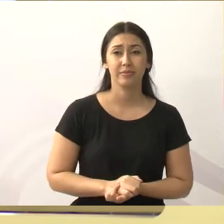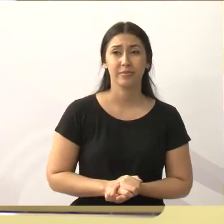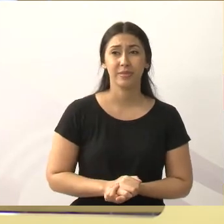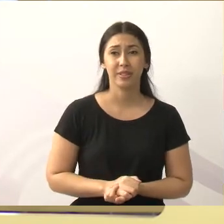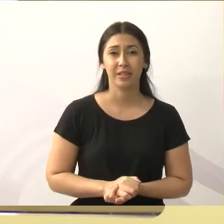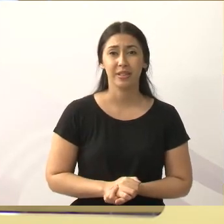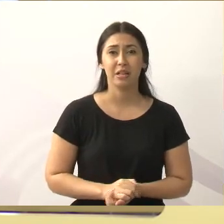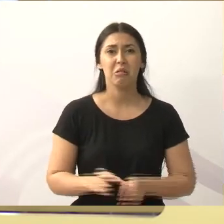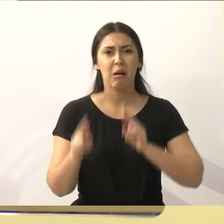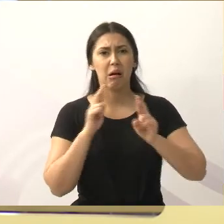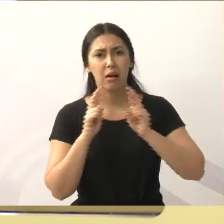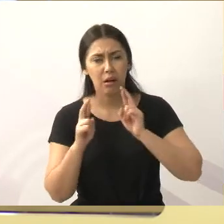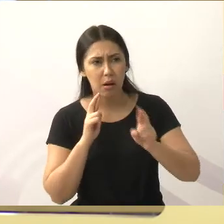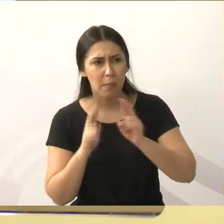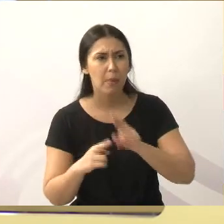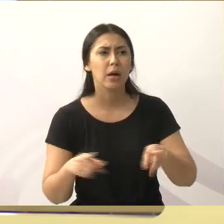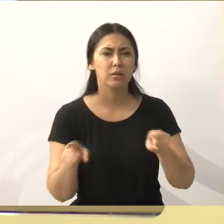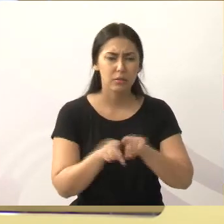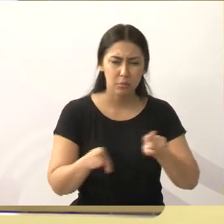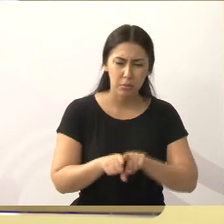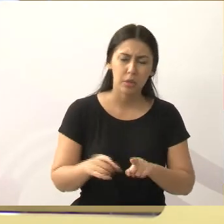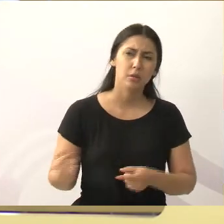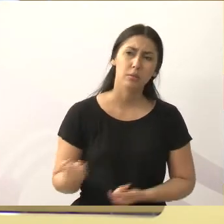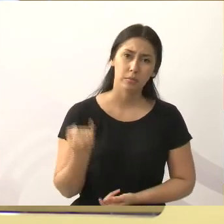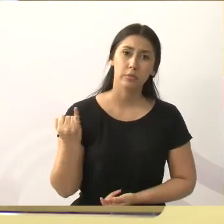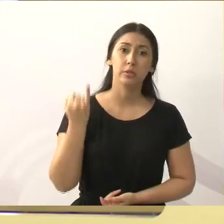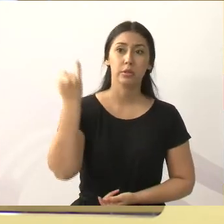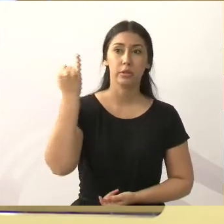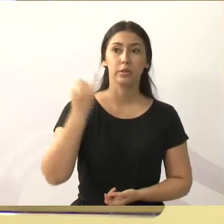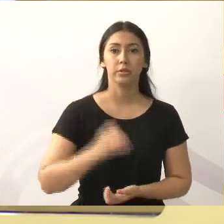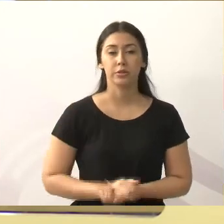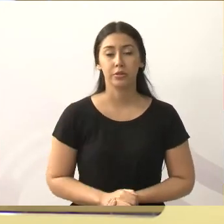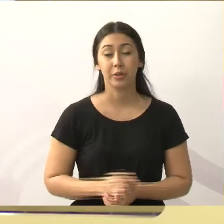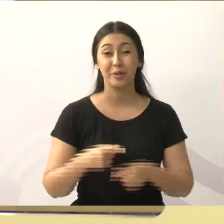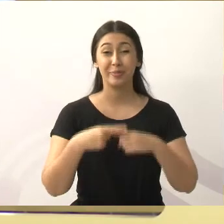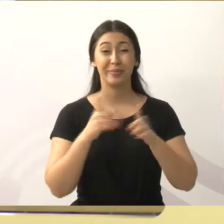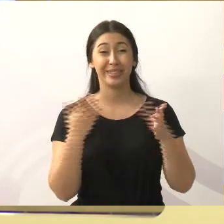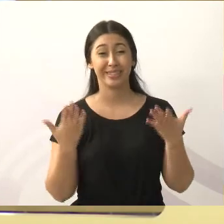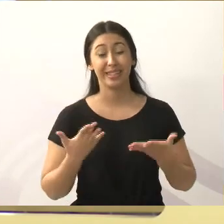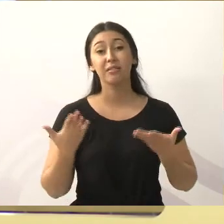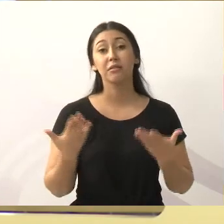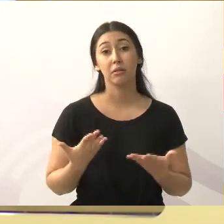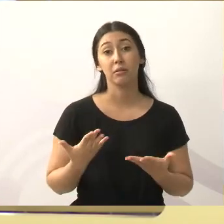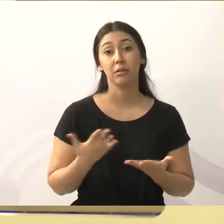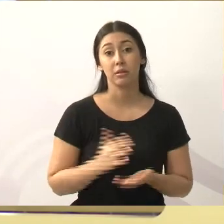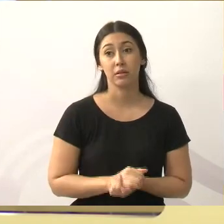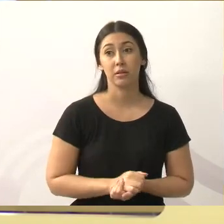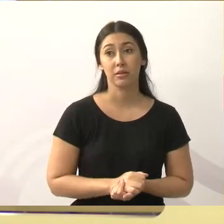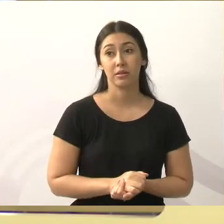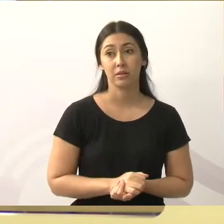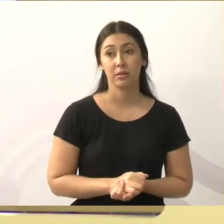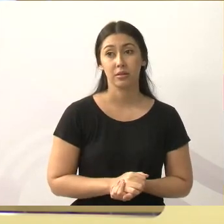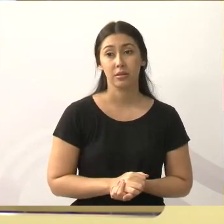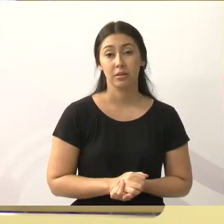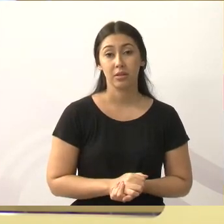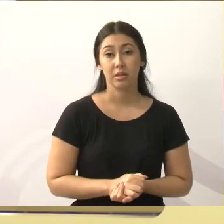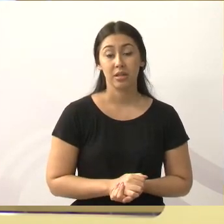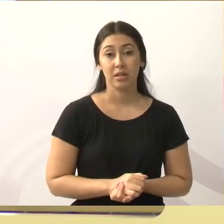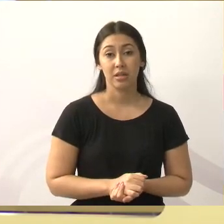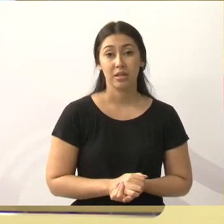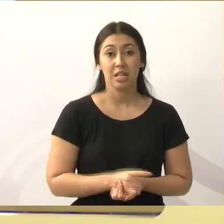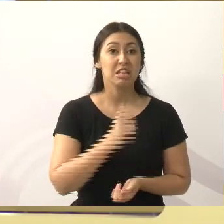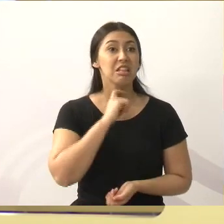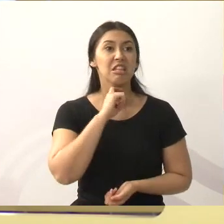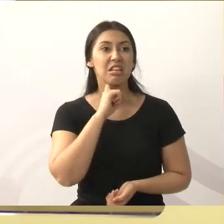críticas, as oposições, muitas vezes, questionar, mas esse é um momento que eu acho que ninguém está se fazendo